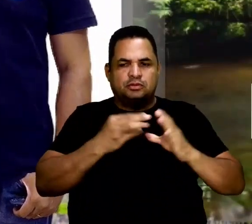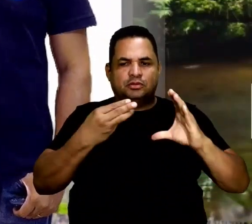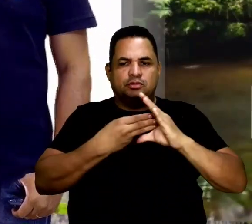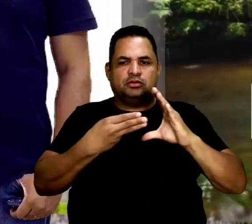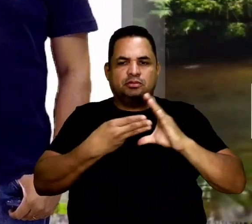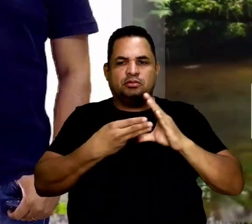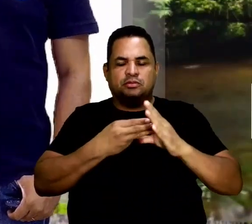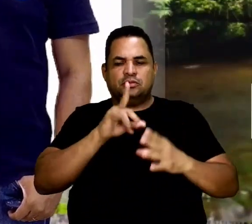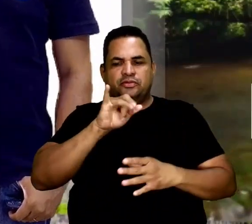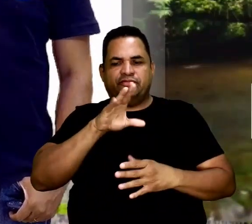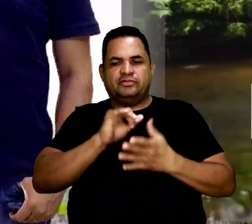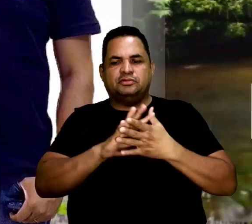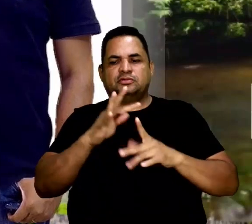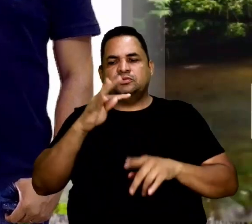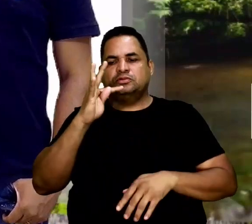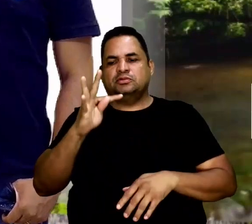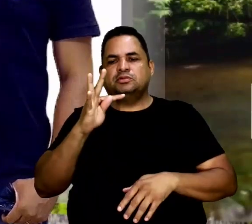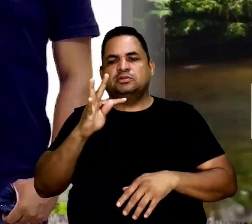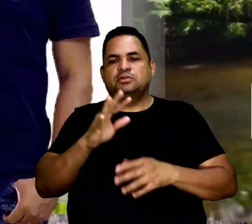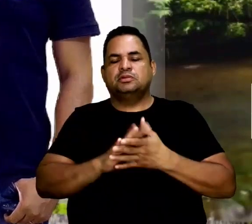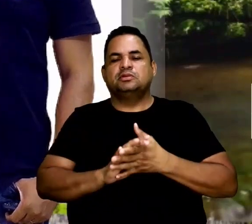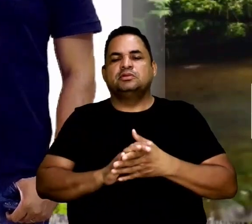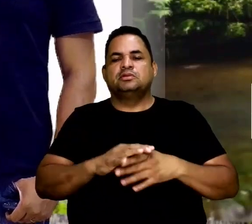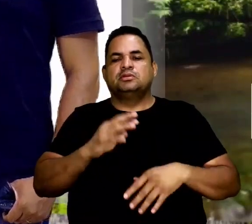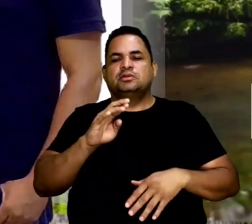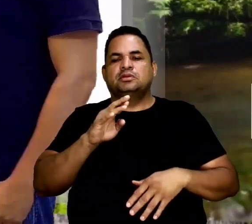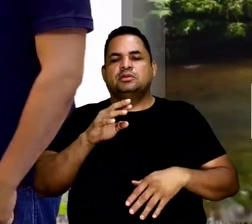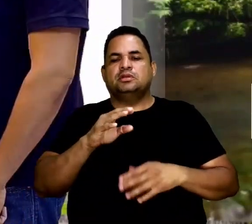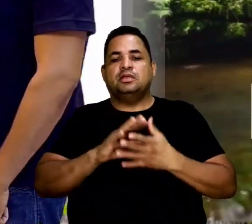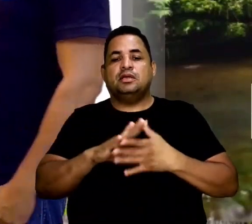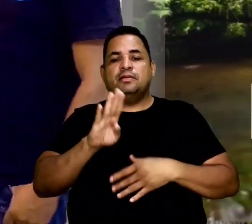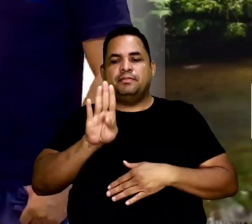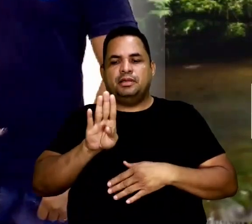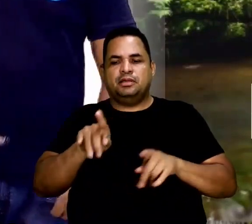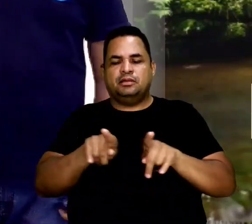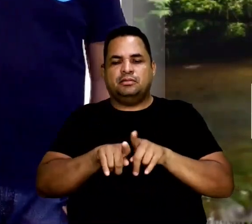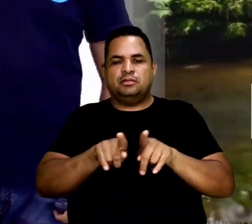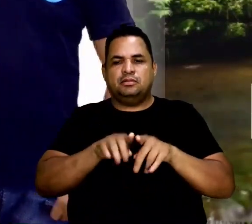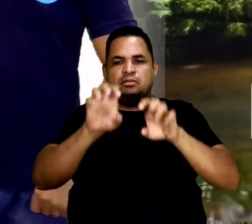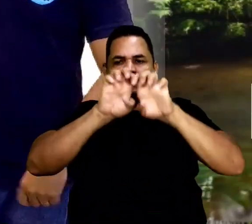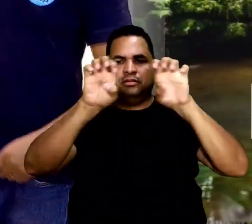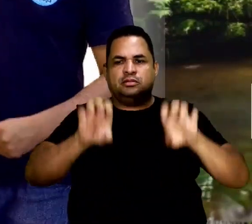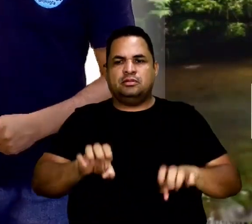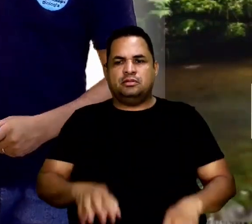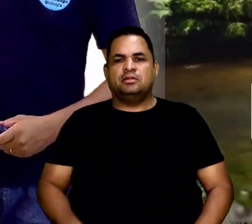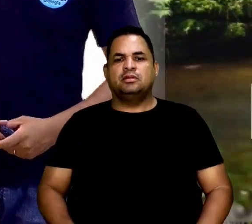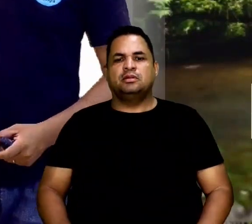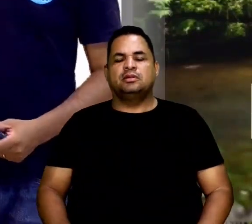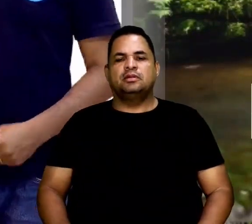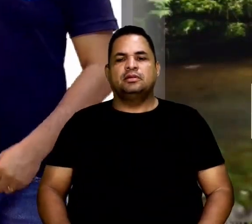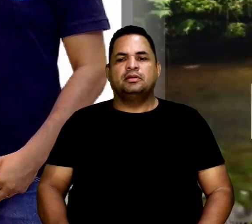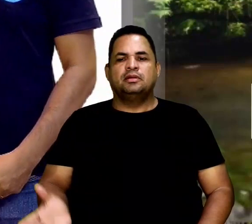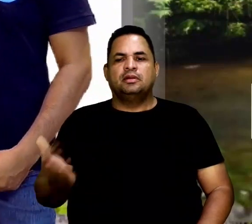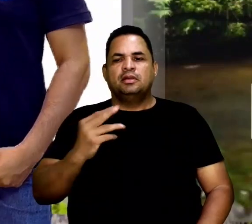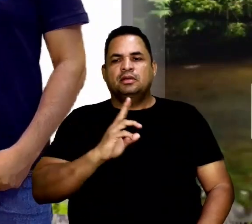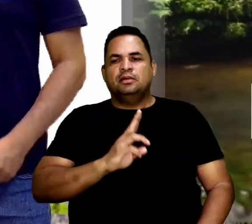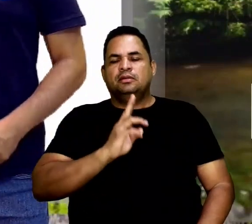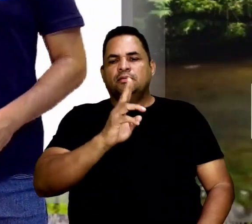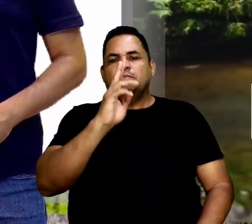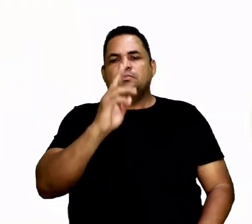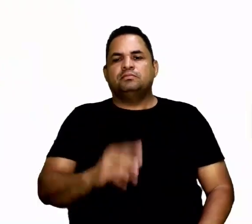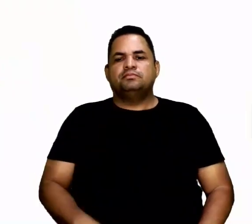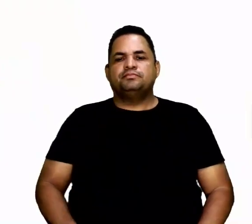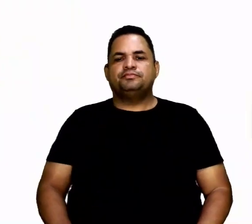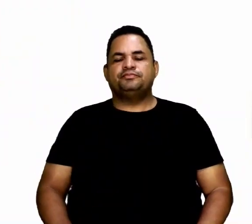linfócito T e linfócito B, tá bom? Então, essas aqui são as estruturas, joga na tela, vamos lá, continuando o